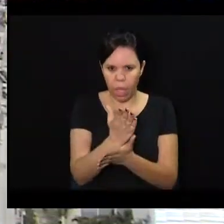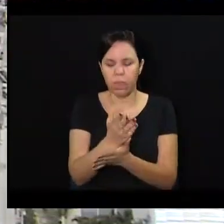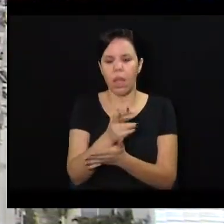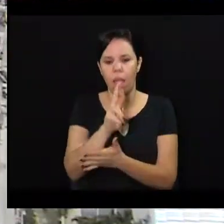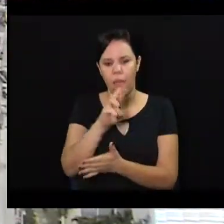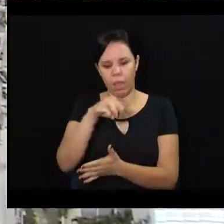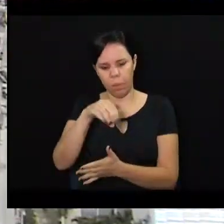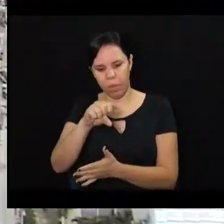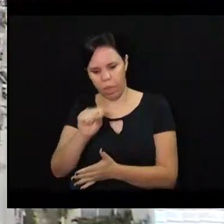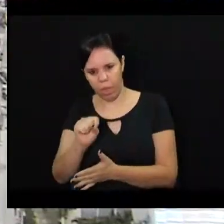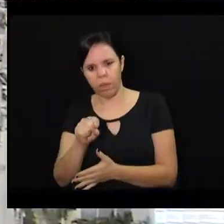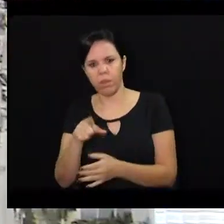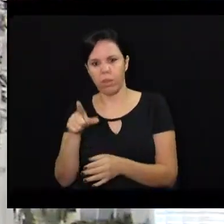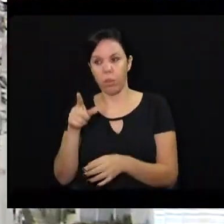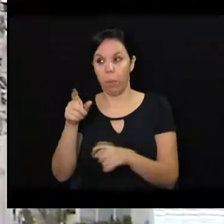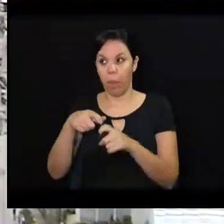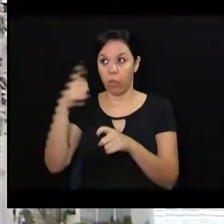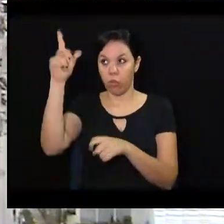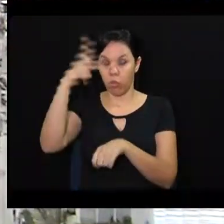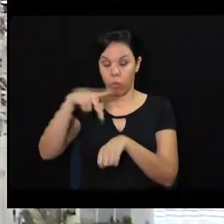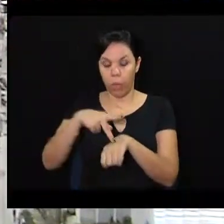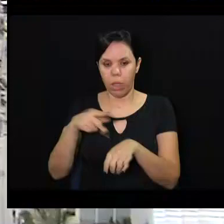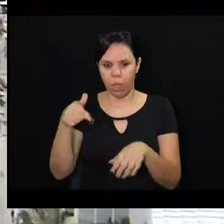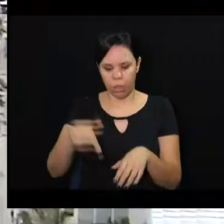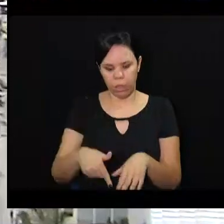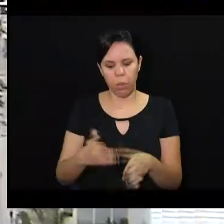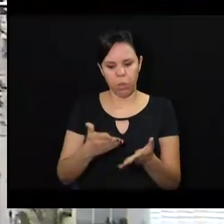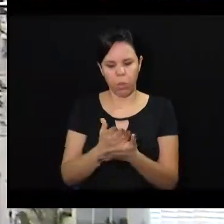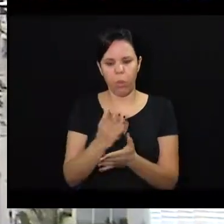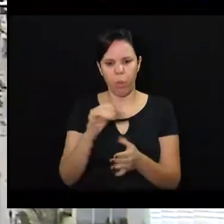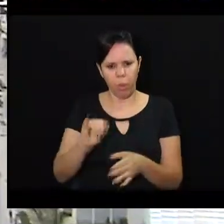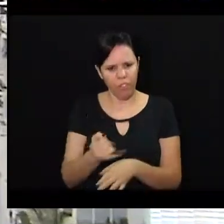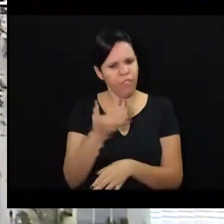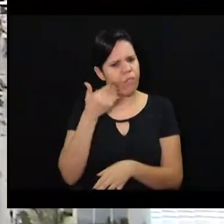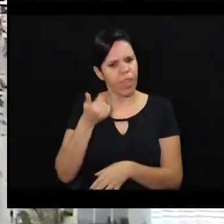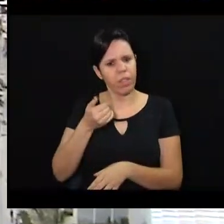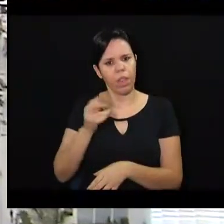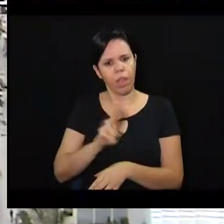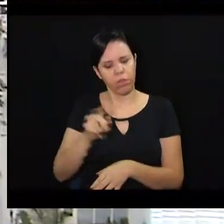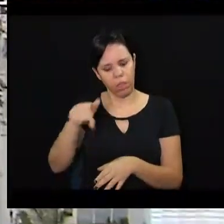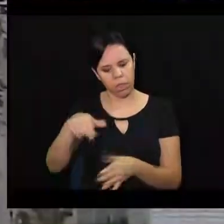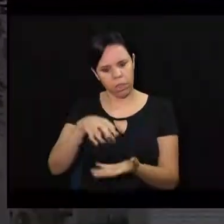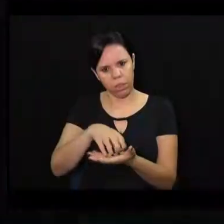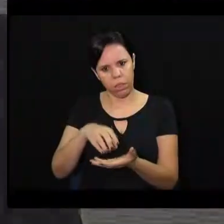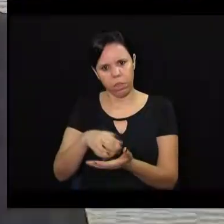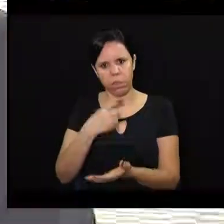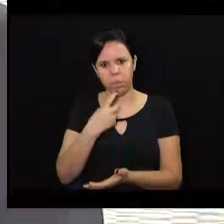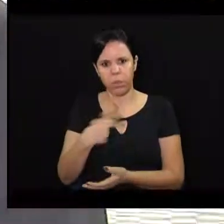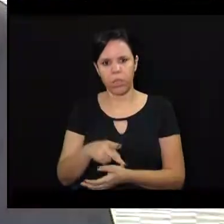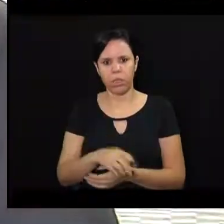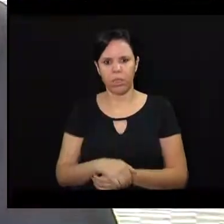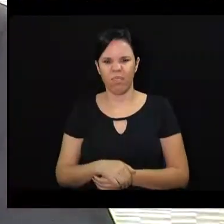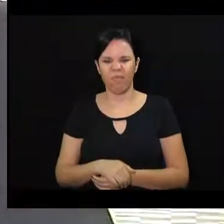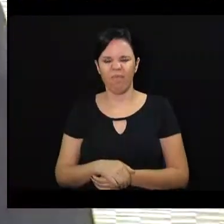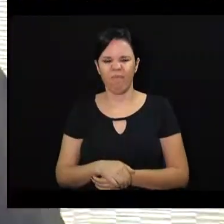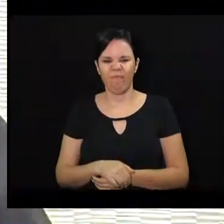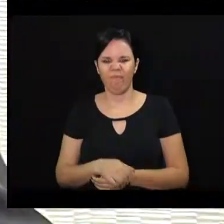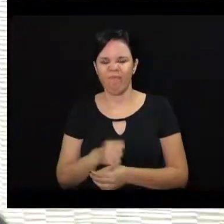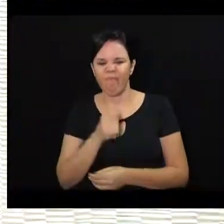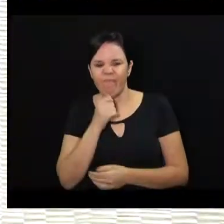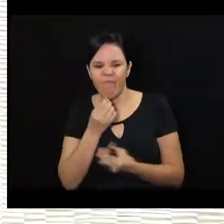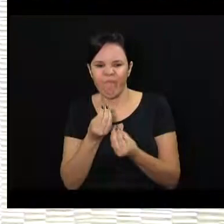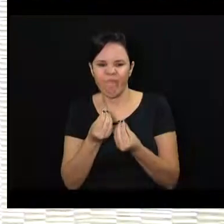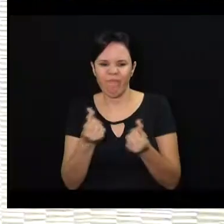provisória dos médicos estrangeiros no país, eles possam ser aproveitados de imediato aqui dentro do município de Campinas. Uma situação delicada, não que